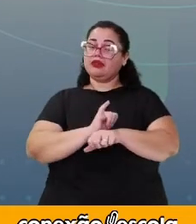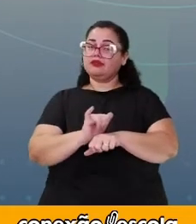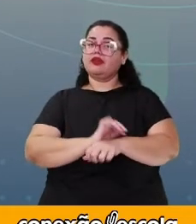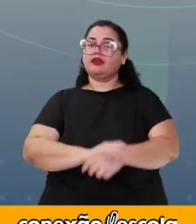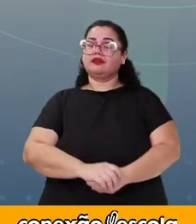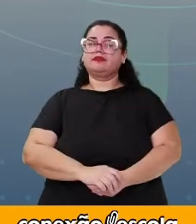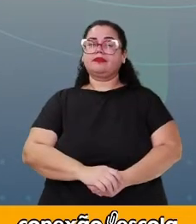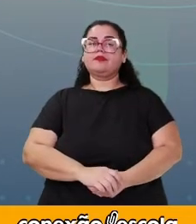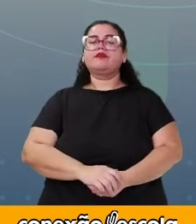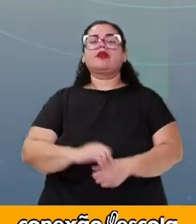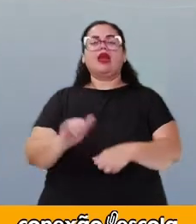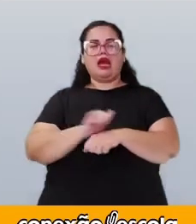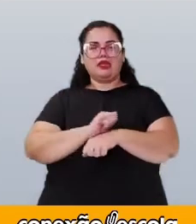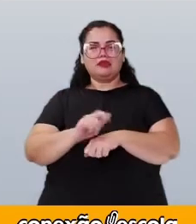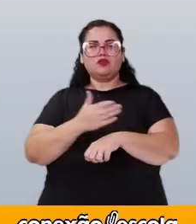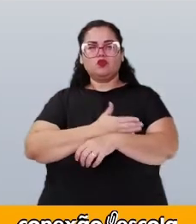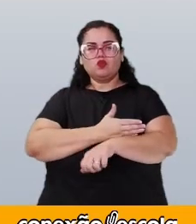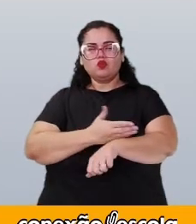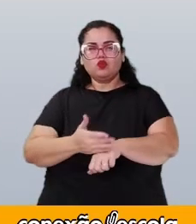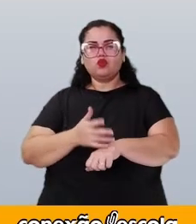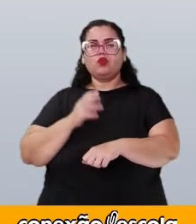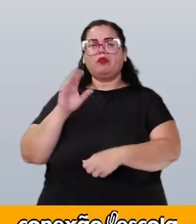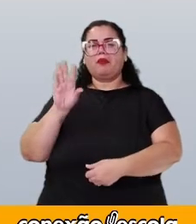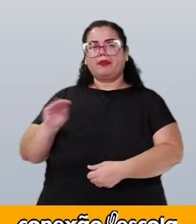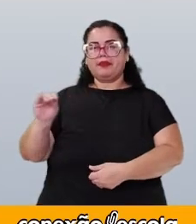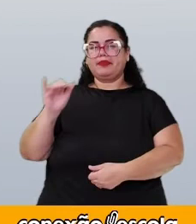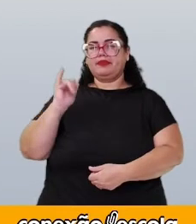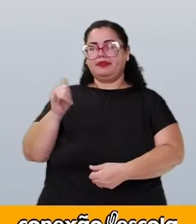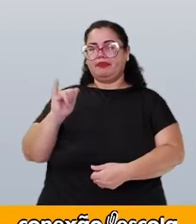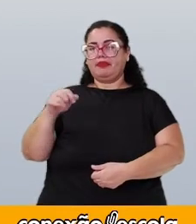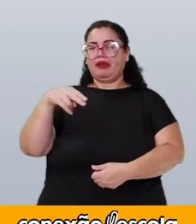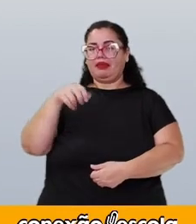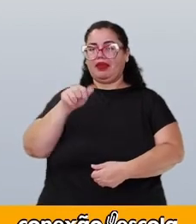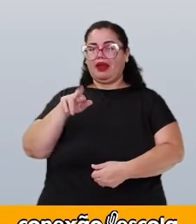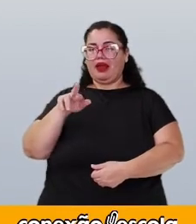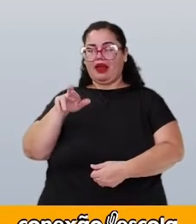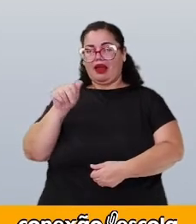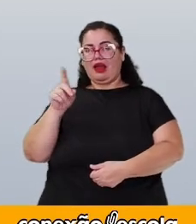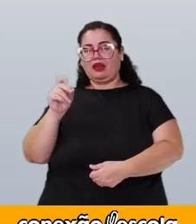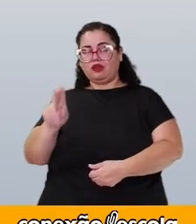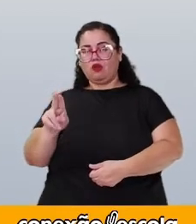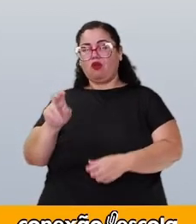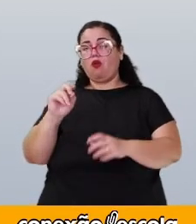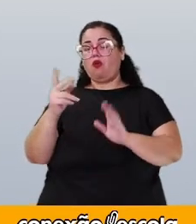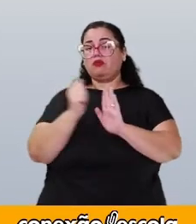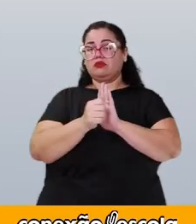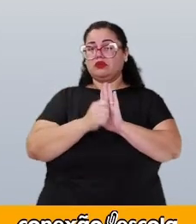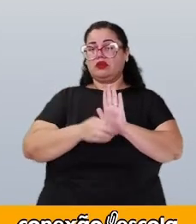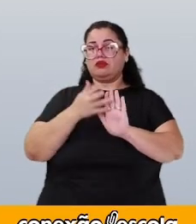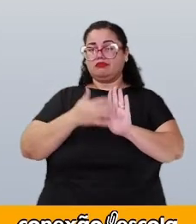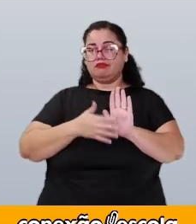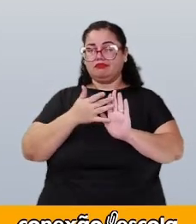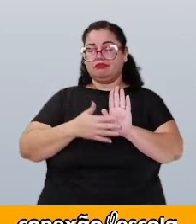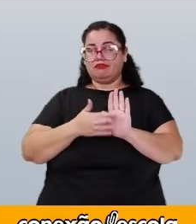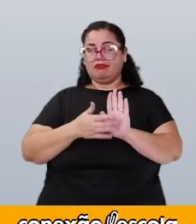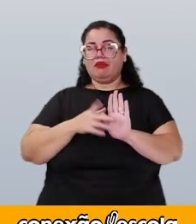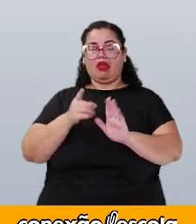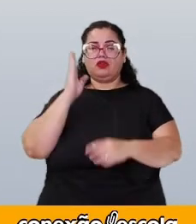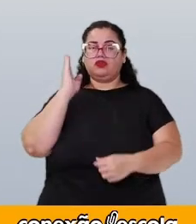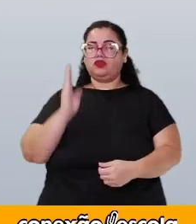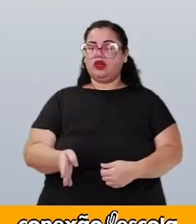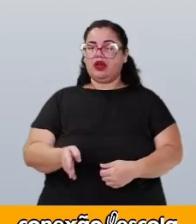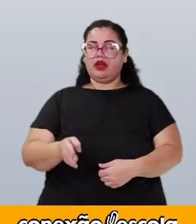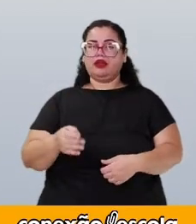Geralmente, o discurso adotado pelo narrador, na escrita desse roteiro, é o discurso direto,